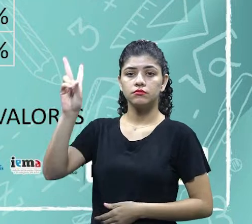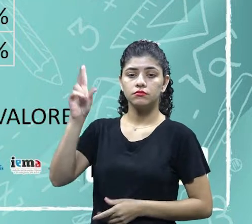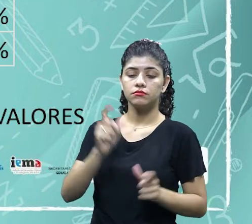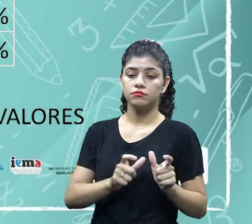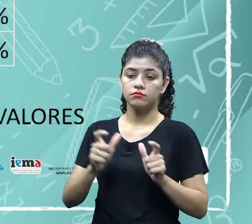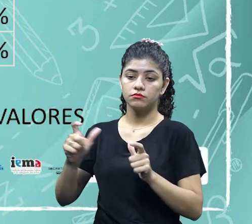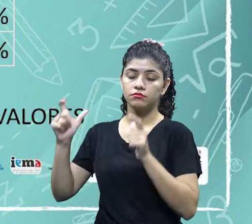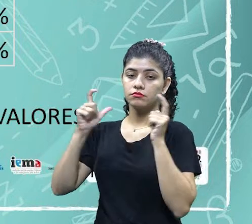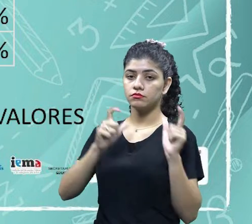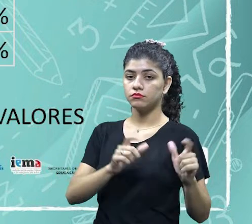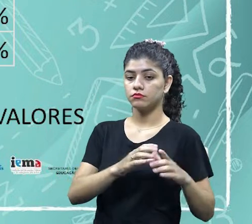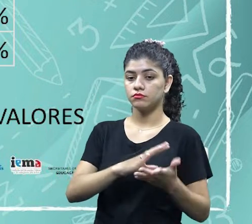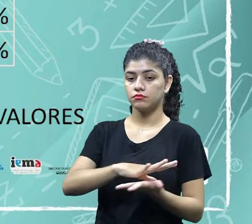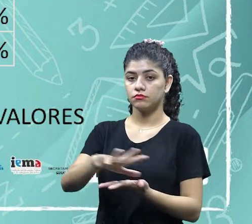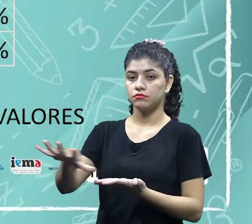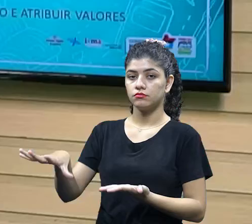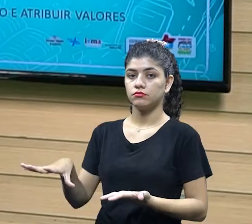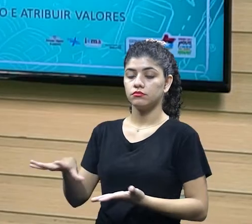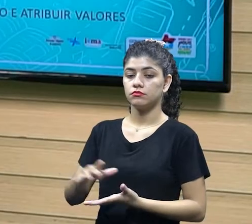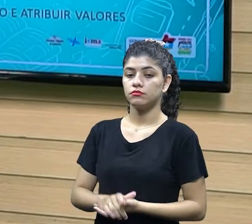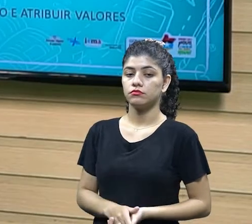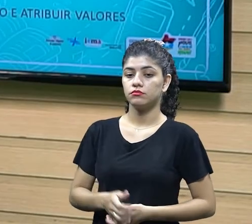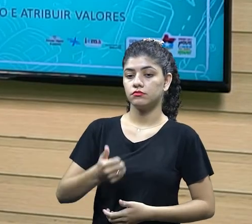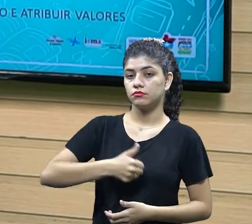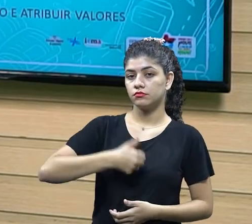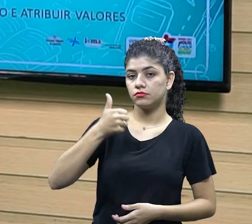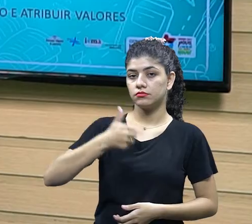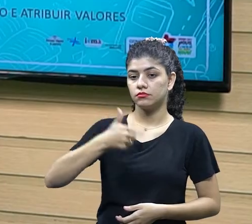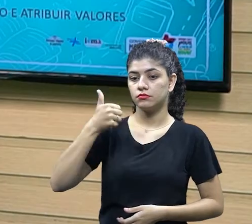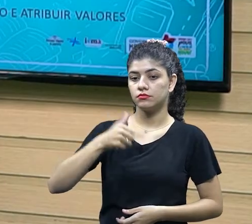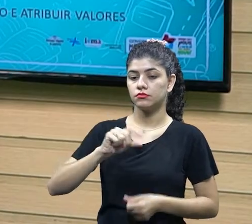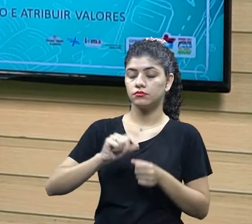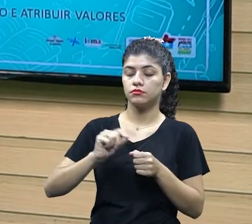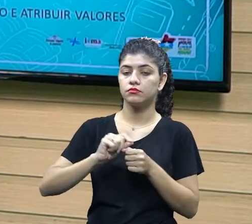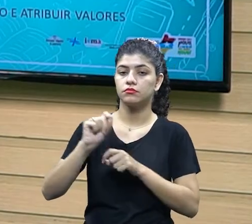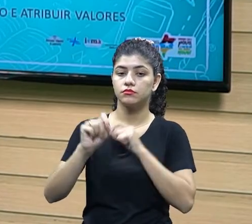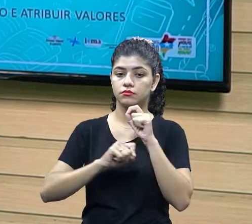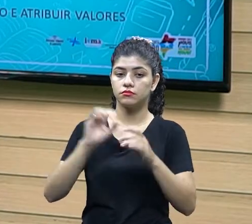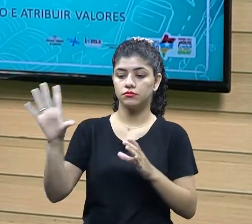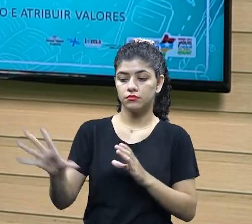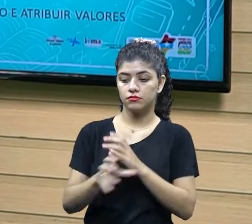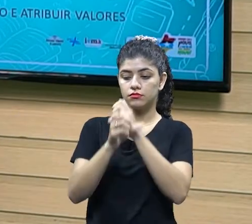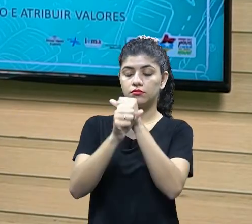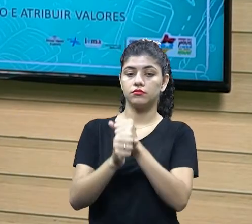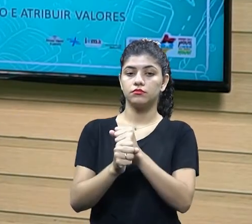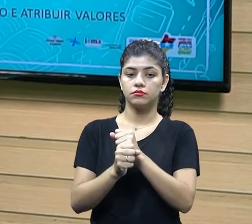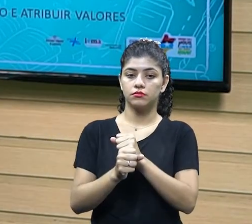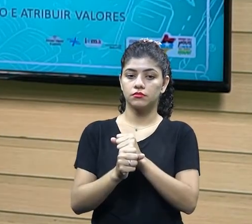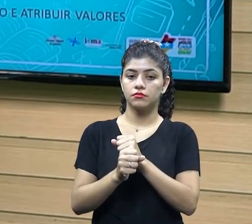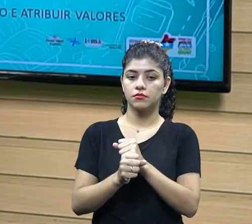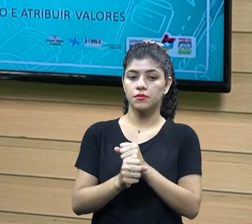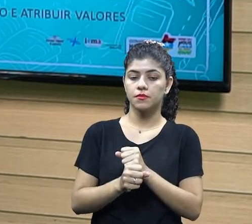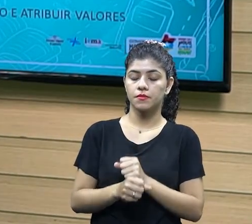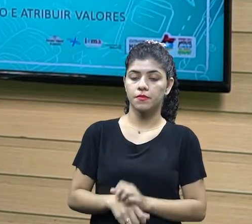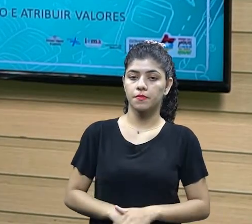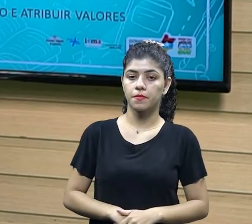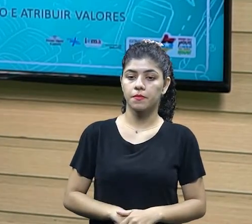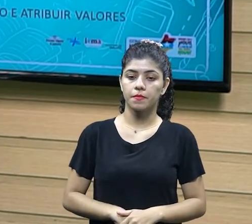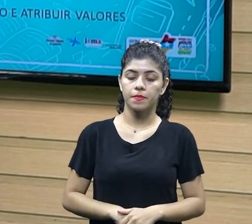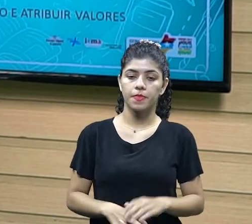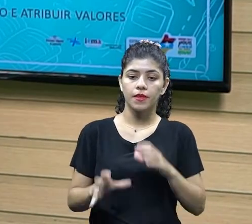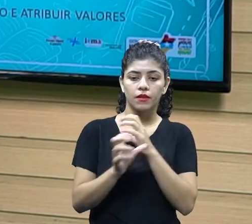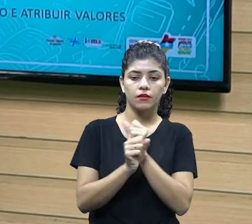seus percentuais de distribuição? Então, primeira coisa que nós temos que fazer, apurar o lucro. Então, nós temos que calcular o